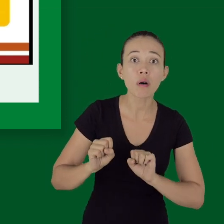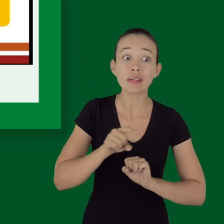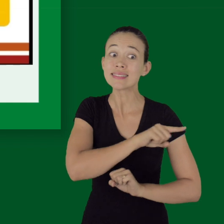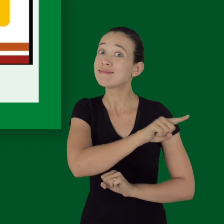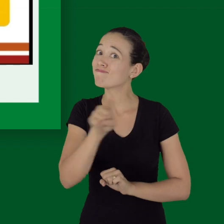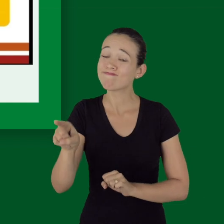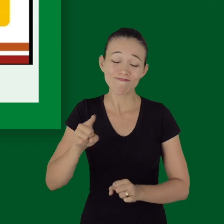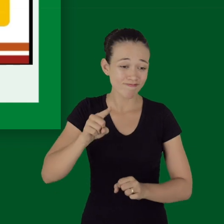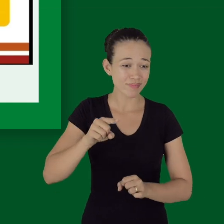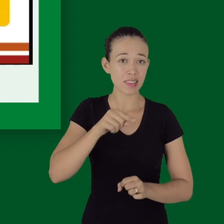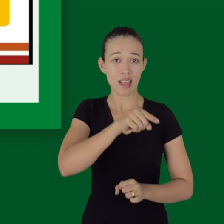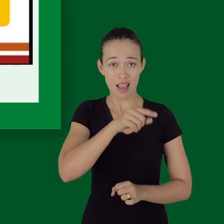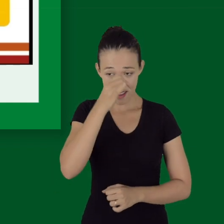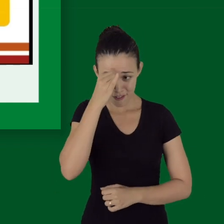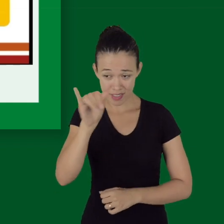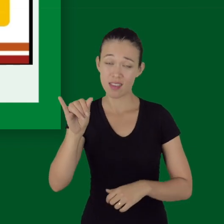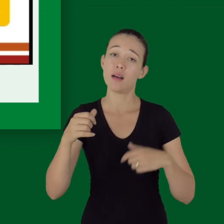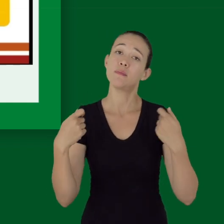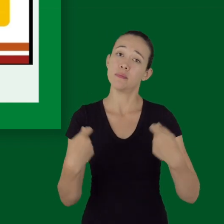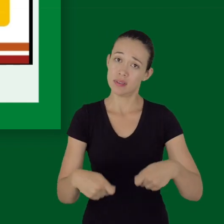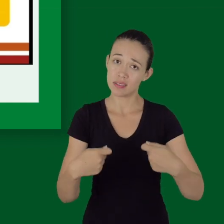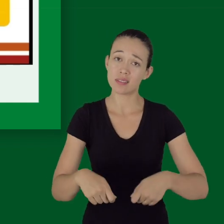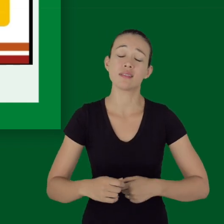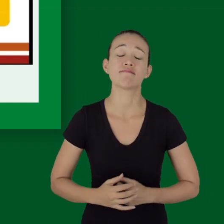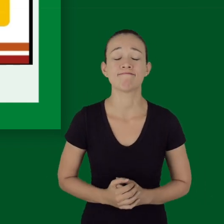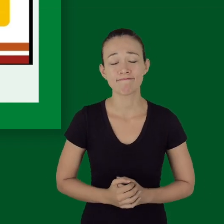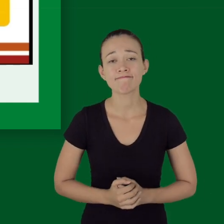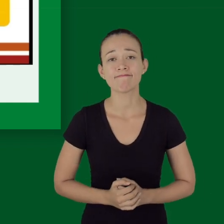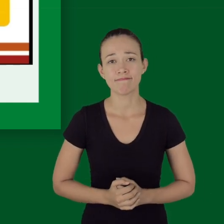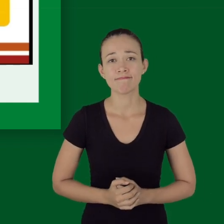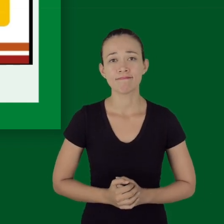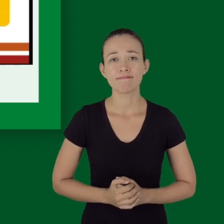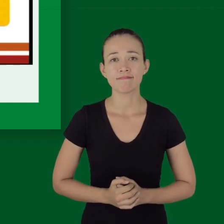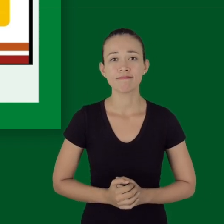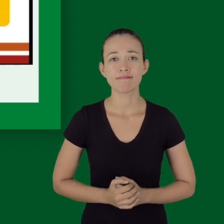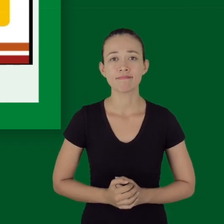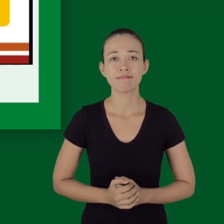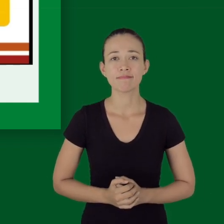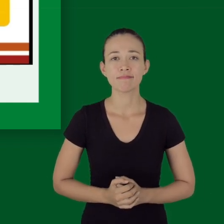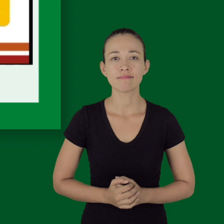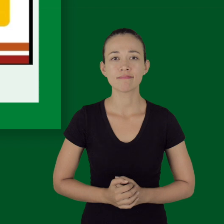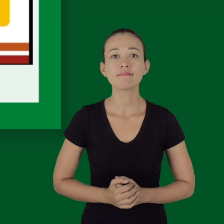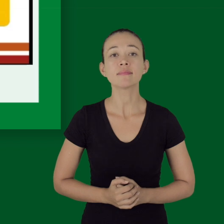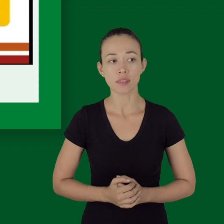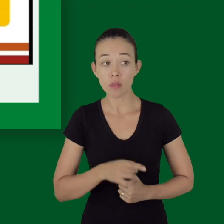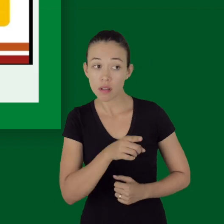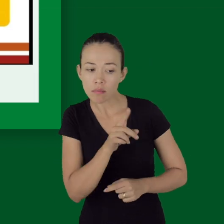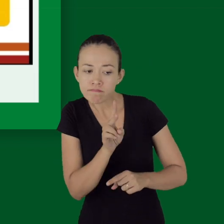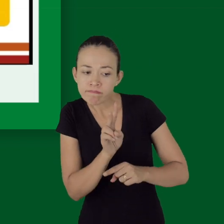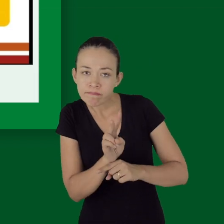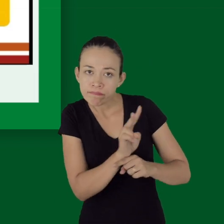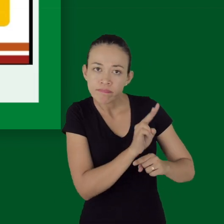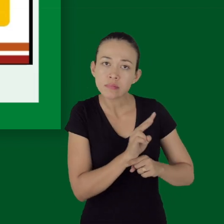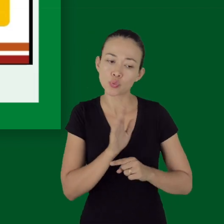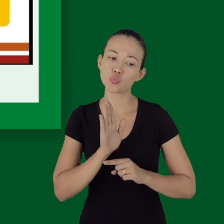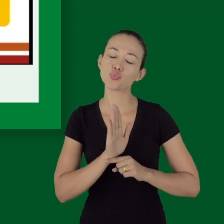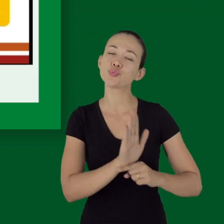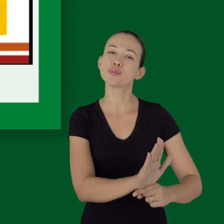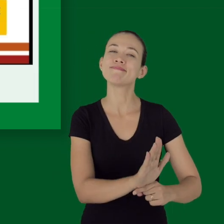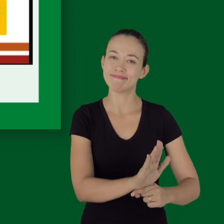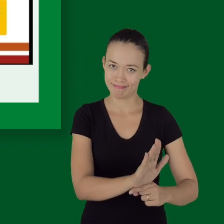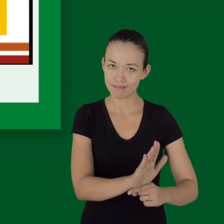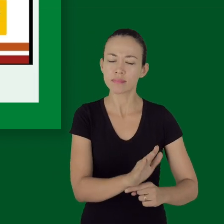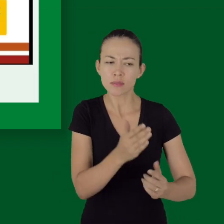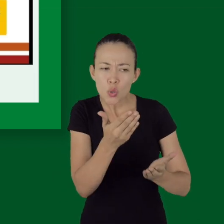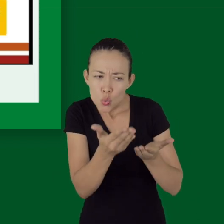então ela não pode gerar um novo segmento lesivo. Por isso, esse cuidado extremo